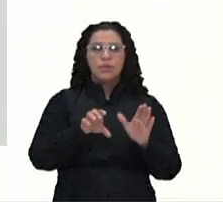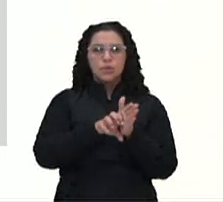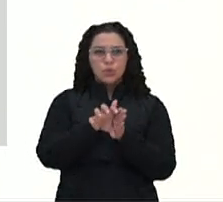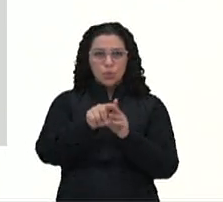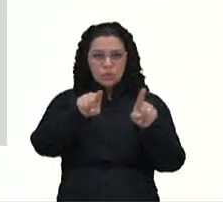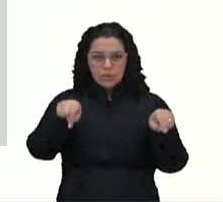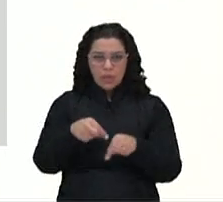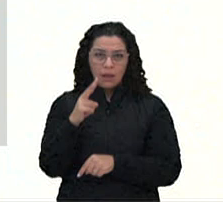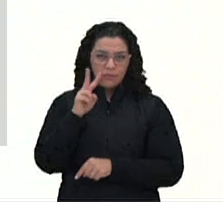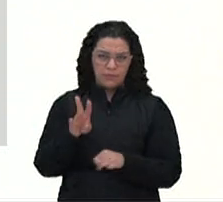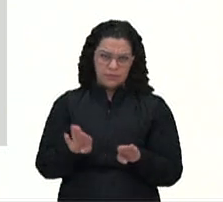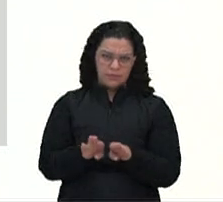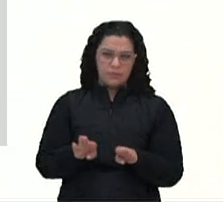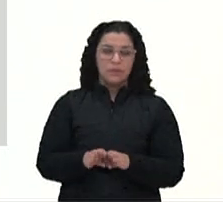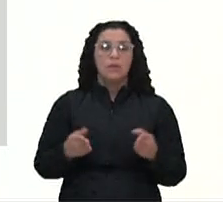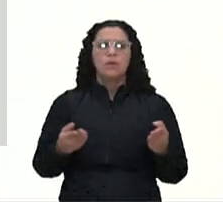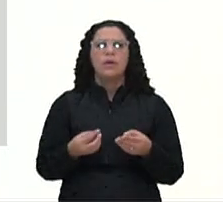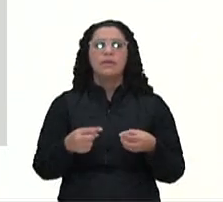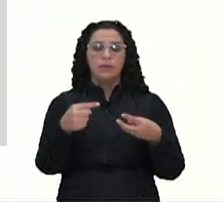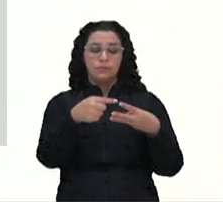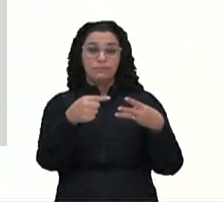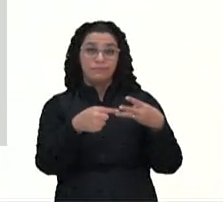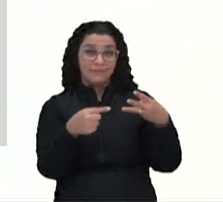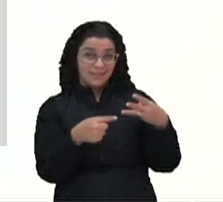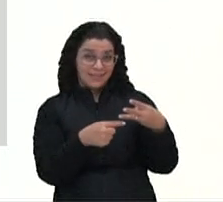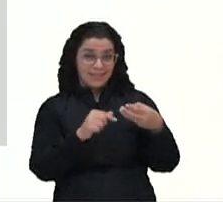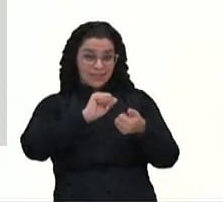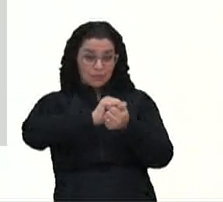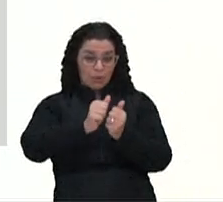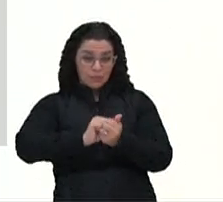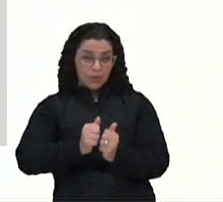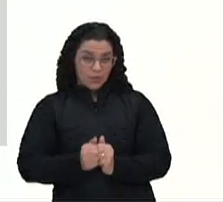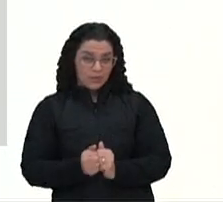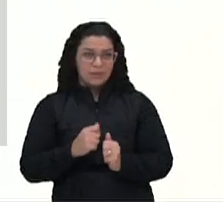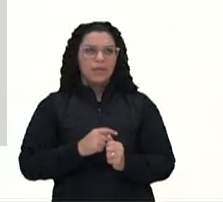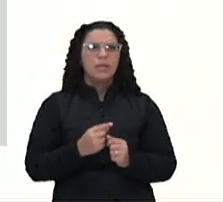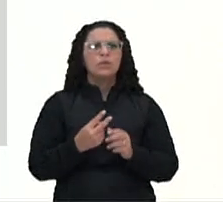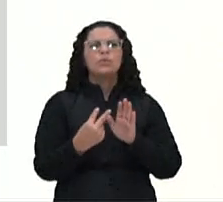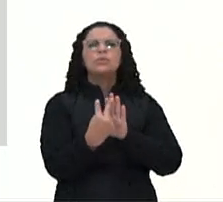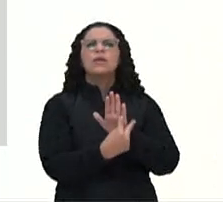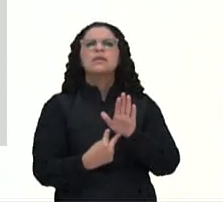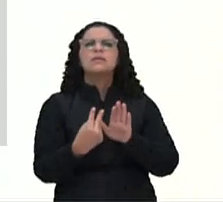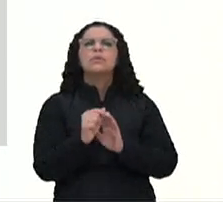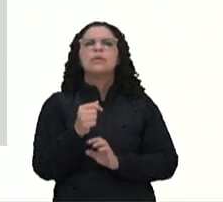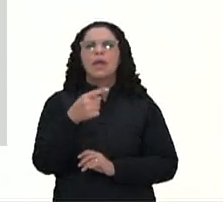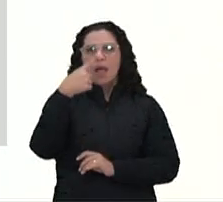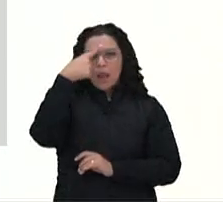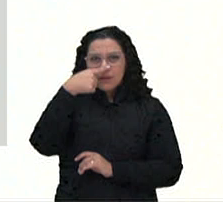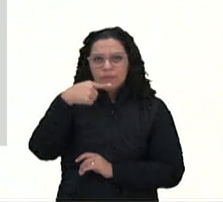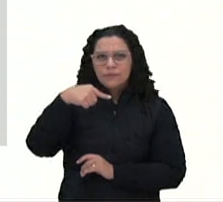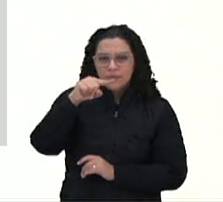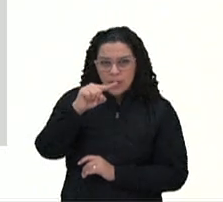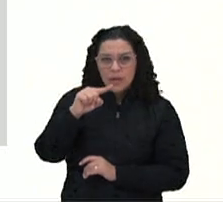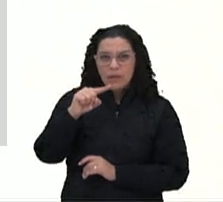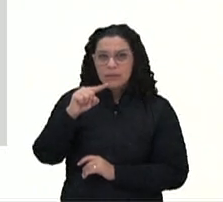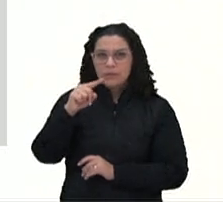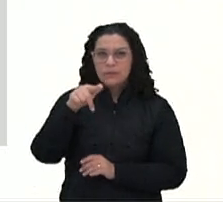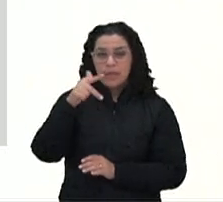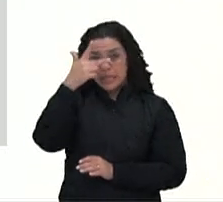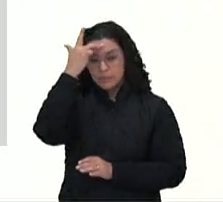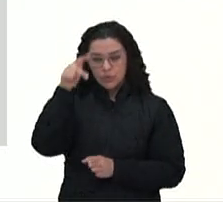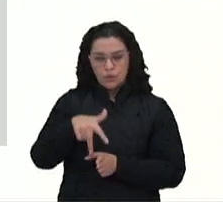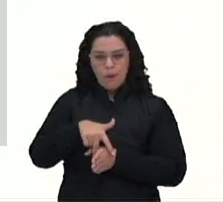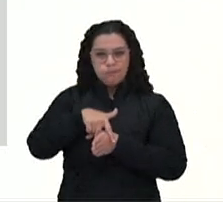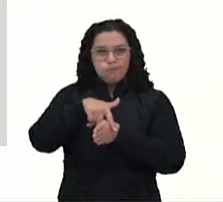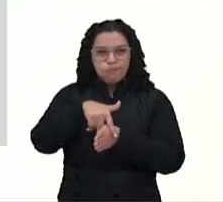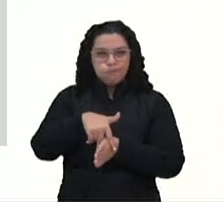Classroom. Esses três esportes aqui, onde eu tenho na primeira imagem dois elefantes, né? E duas pessoas em cima de